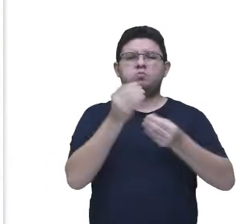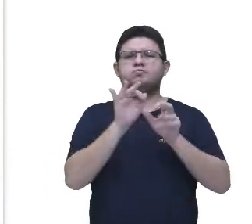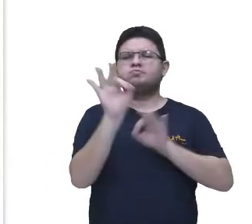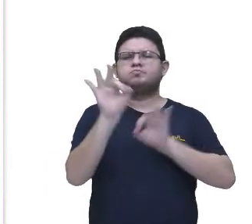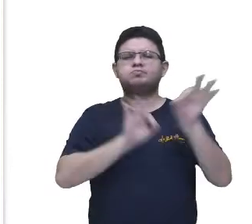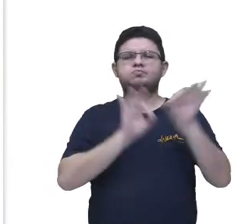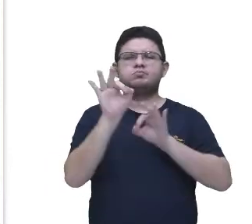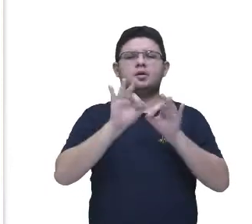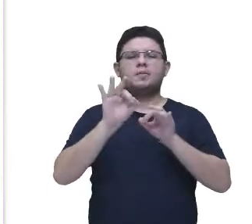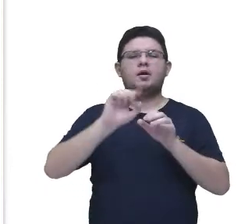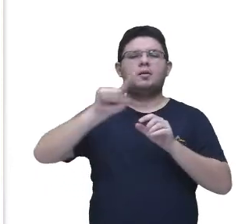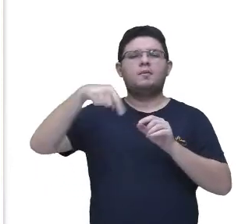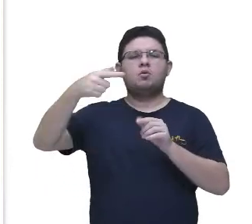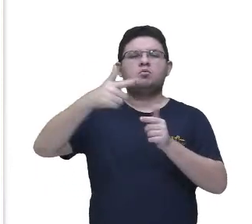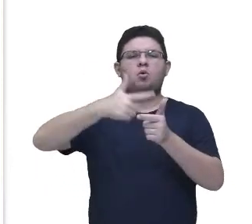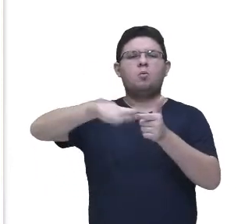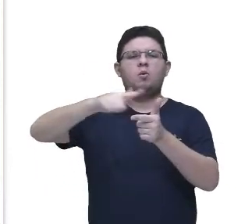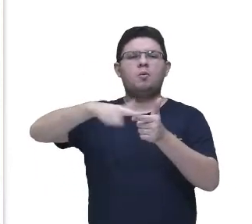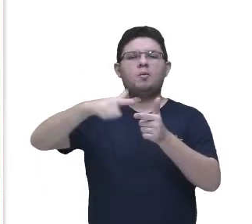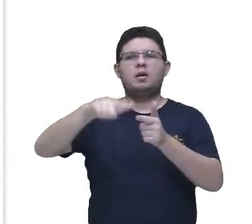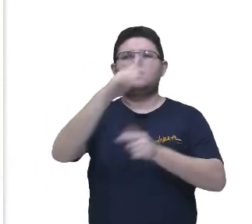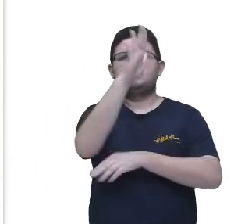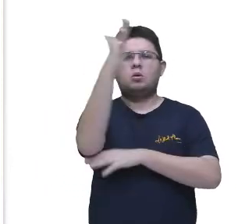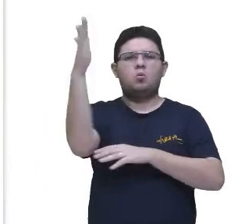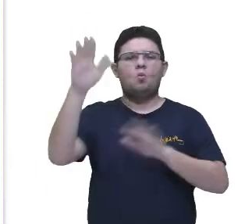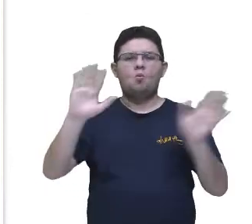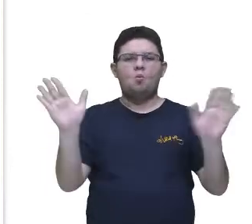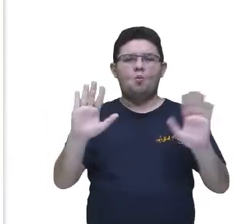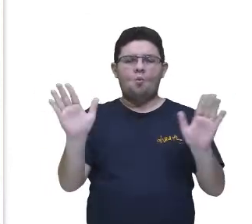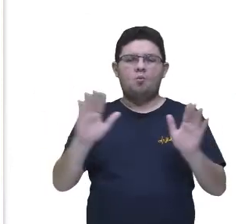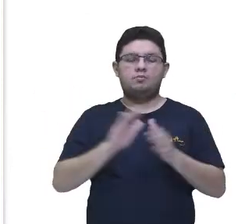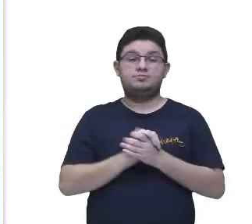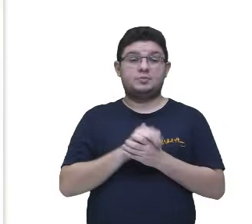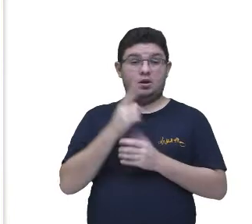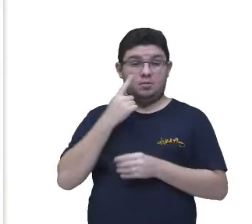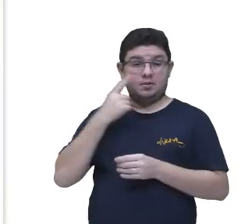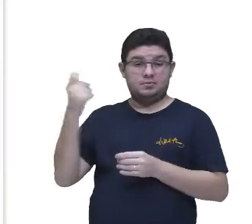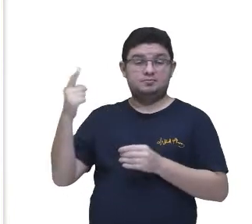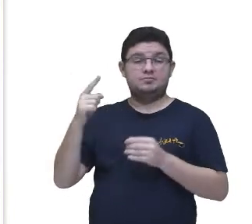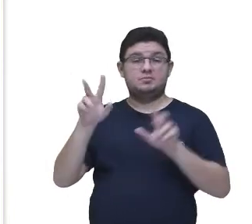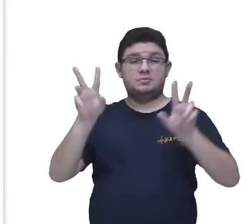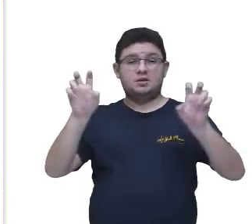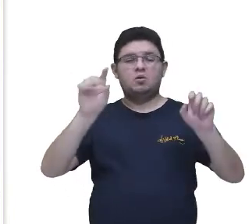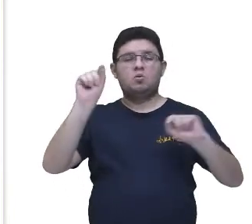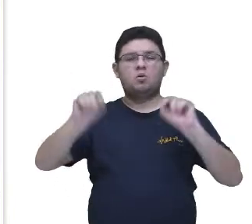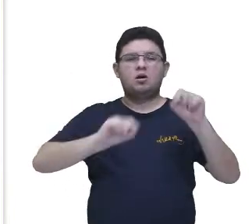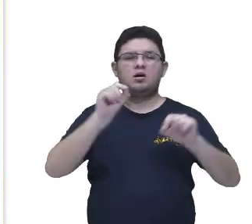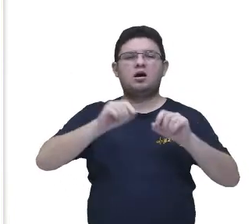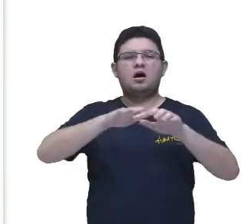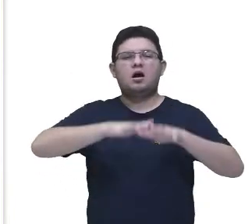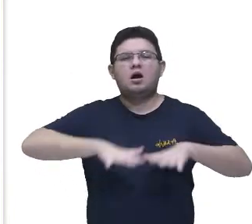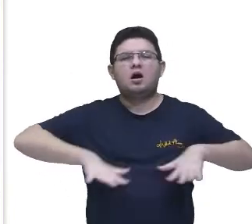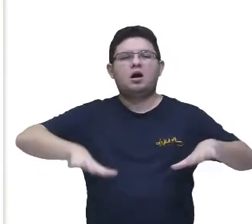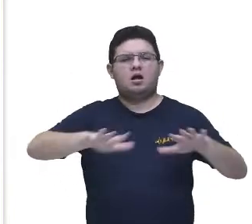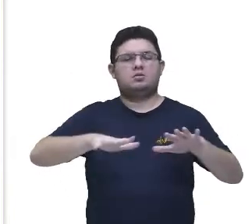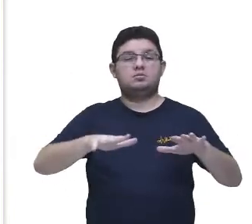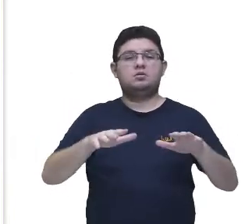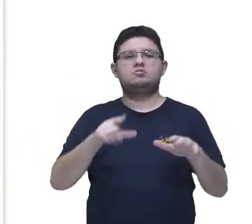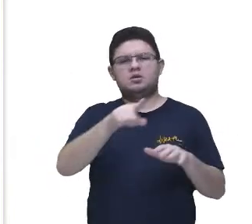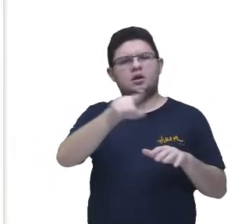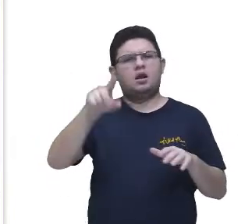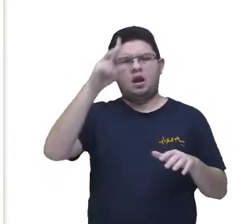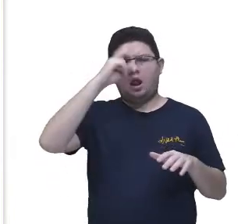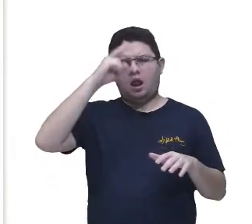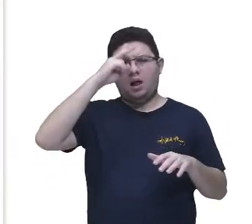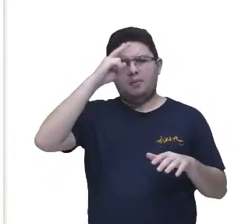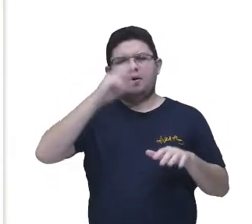ambientais? Quando a gente fala de questão ambiental, a gente tem que lembrar do que é o meio ambiente. Vocês ainda lembram o que é o meio ambiente? Então, o meio ambiente